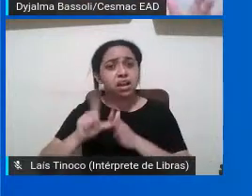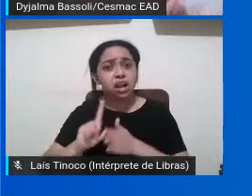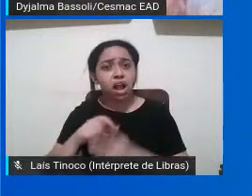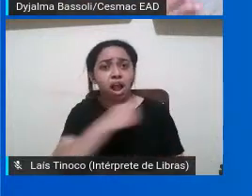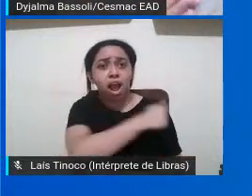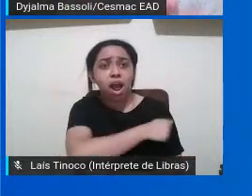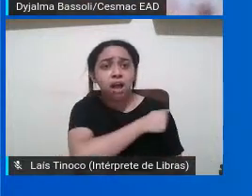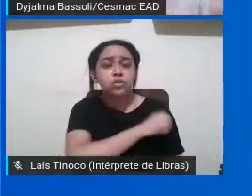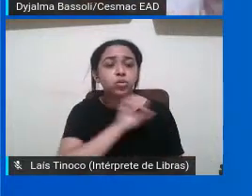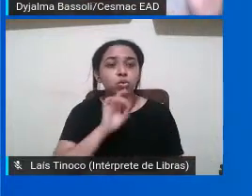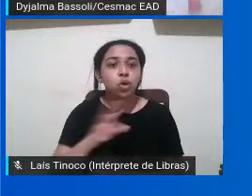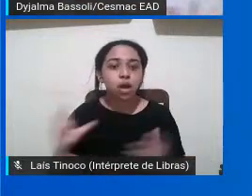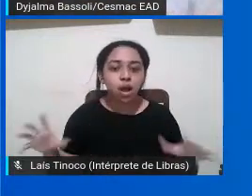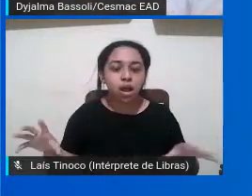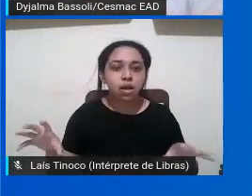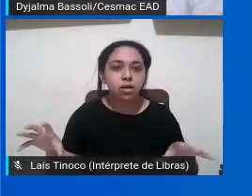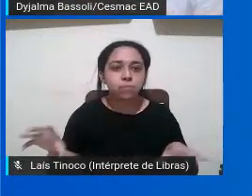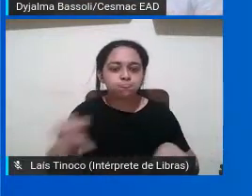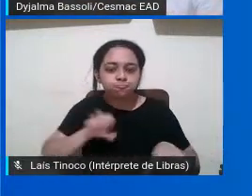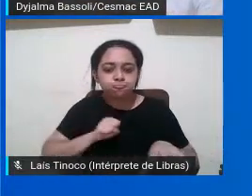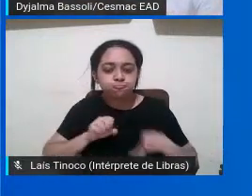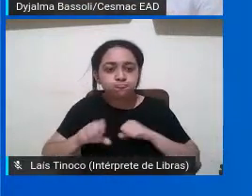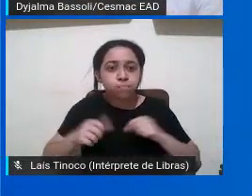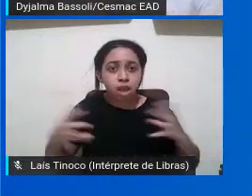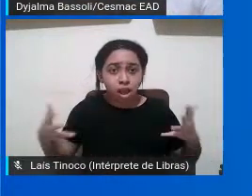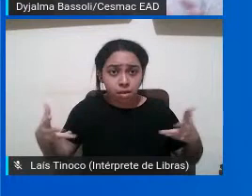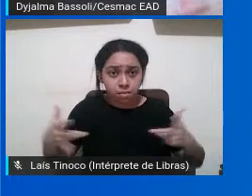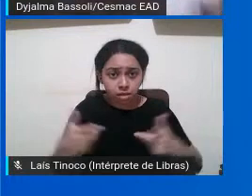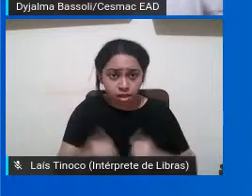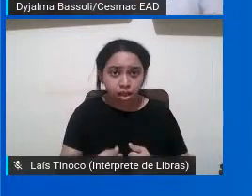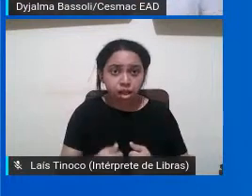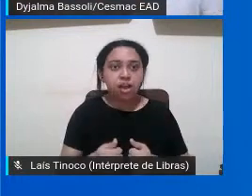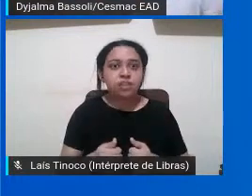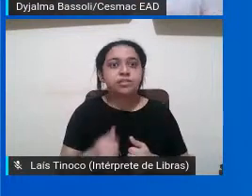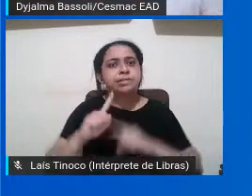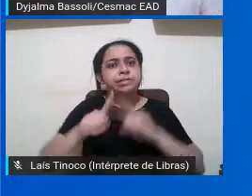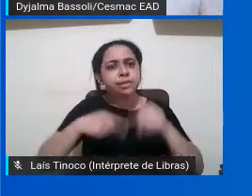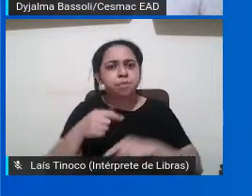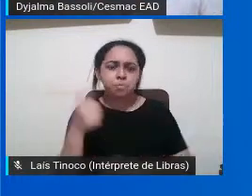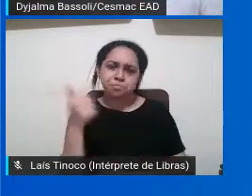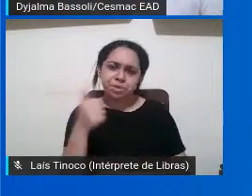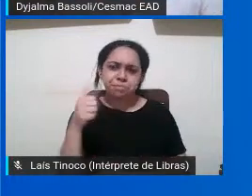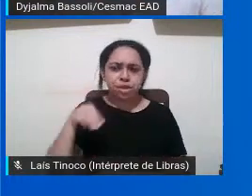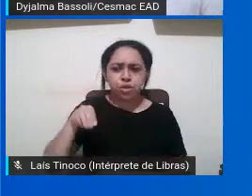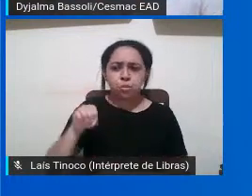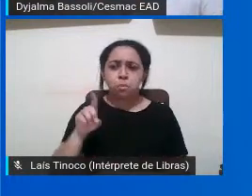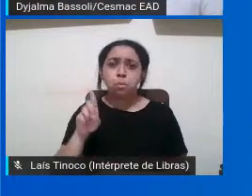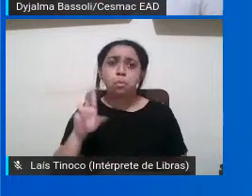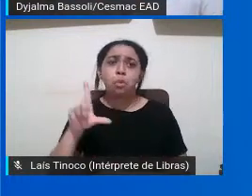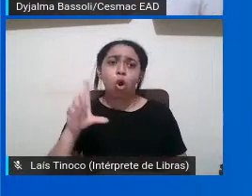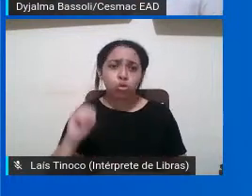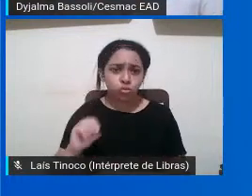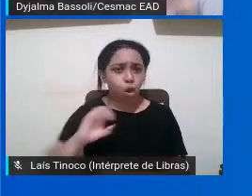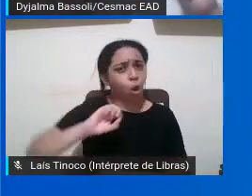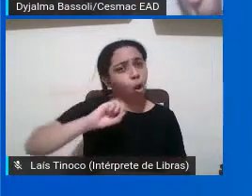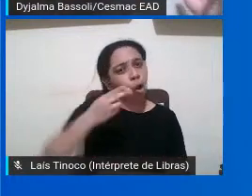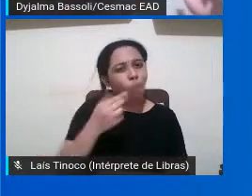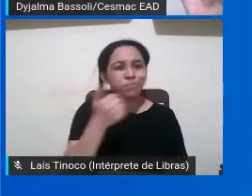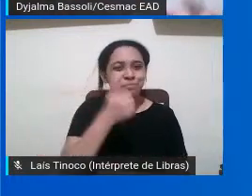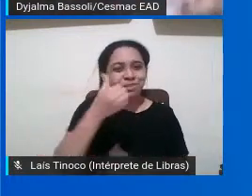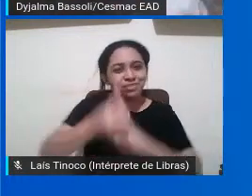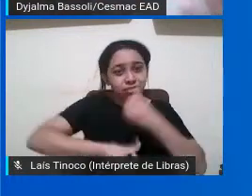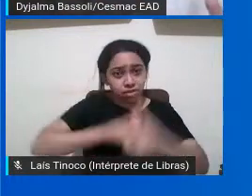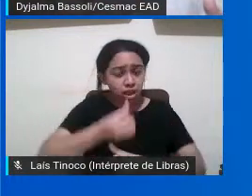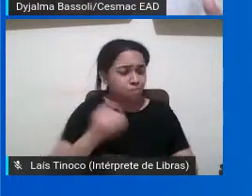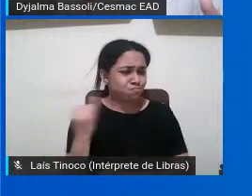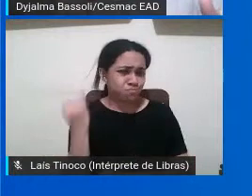desenvolve as habilidades de fato após o primeiro semestre do curso ou o primeiro módulo às vezes do curso Então é fundamental que